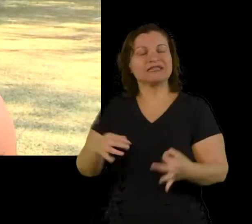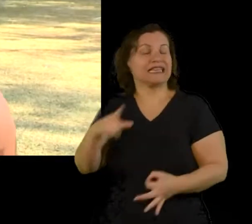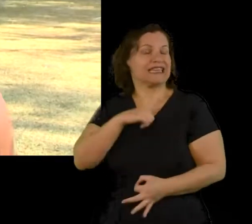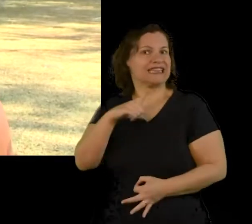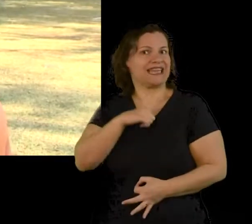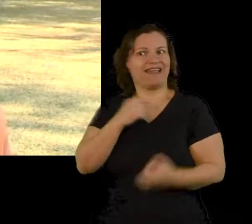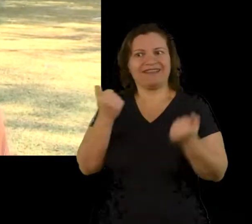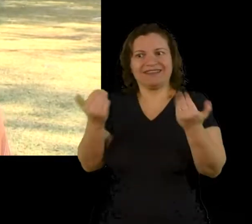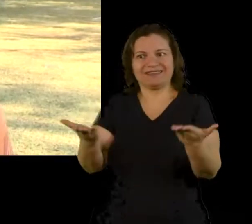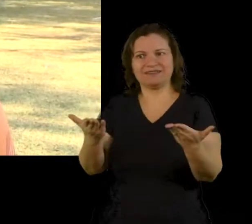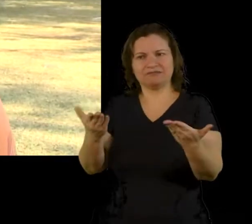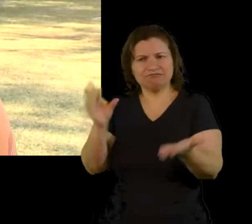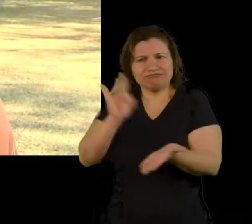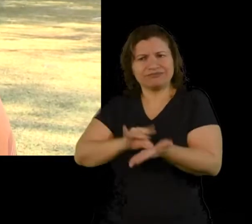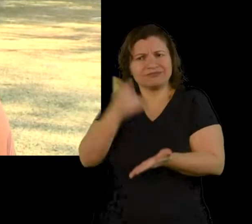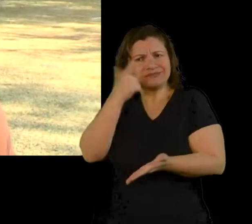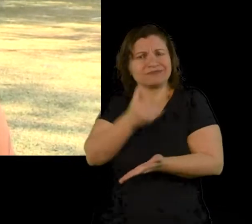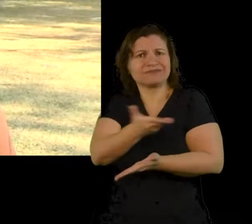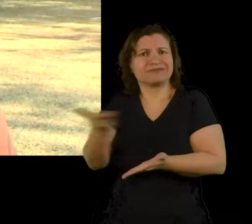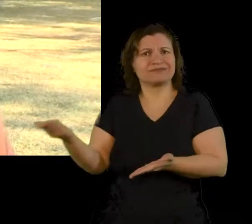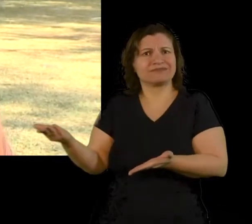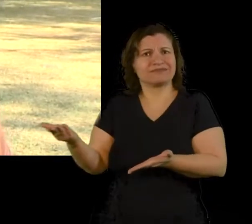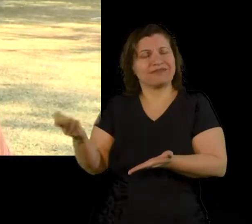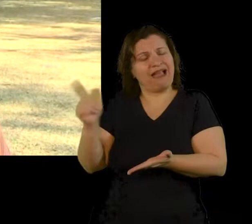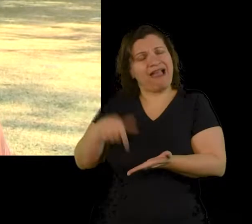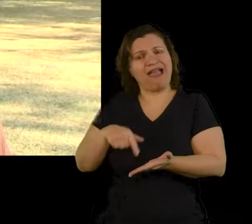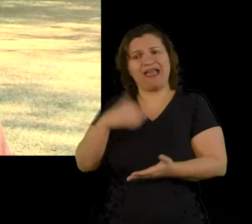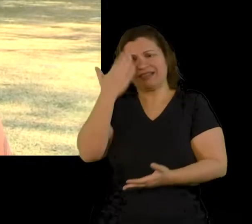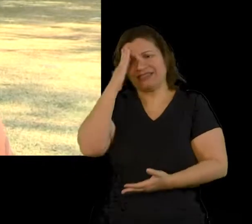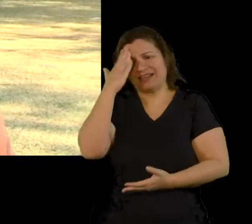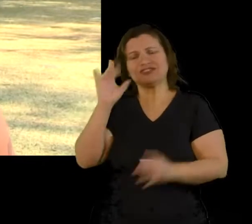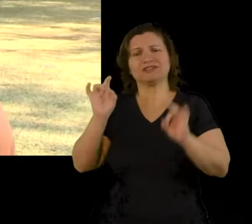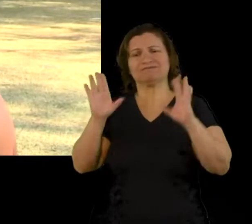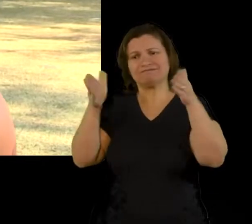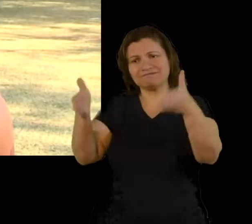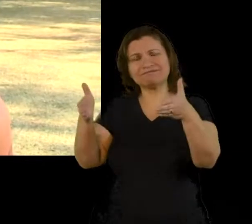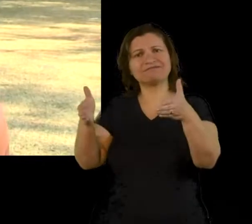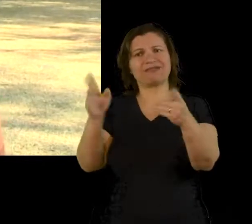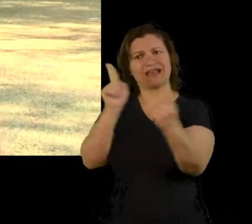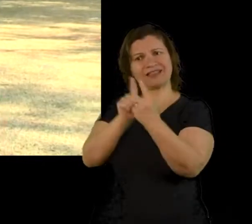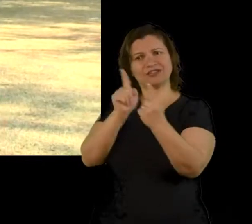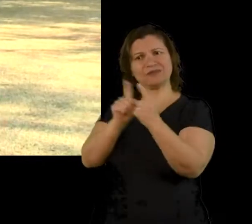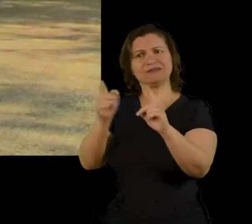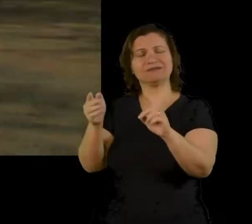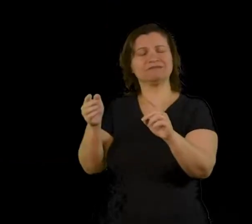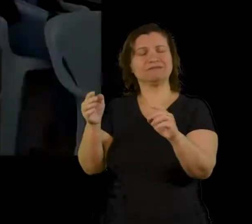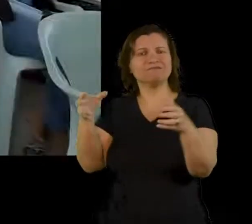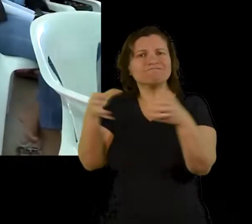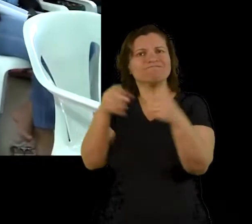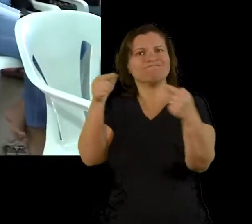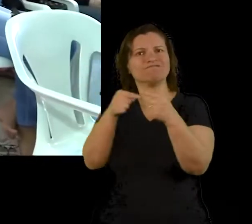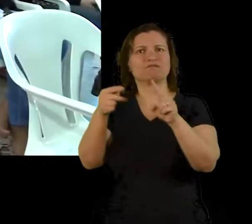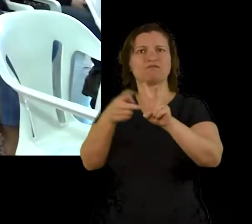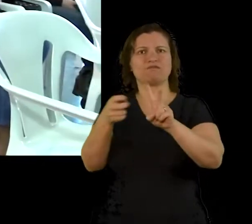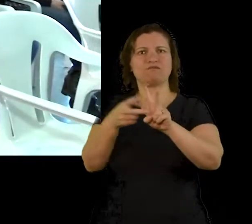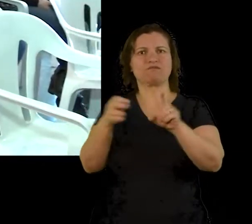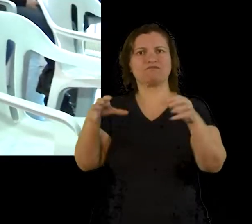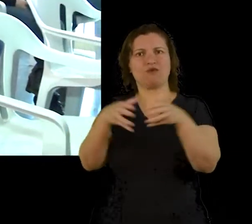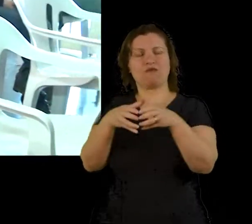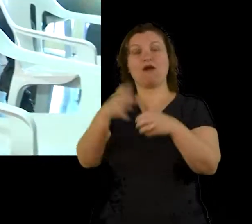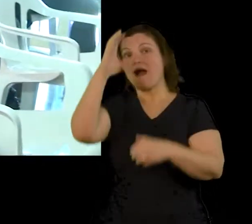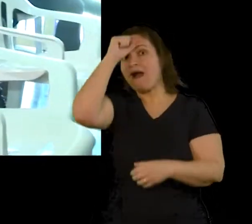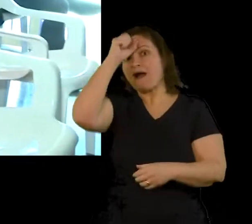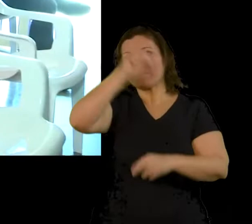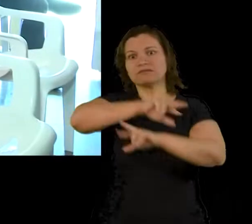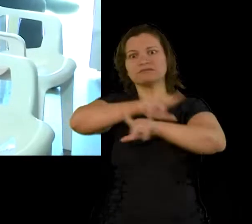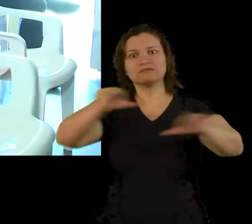tenha alguma efetividade, né? Que seja um atendimento específico para esses povos. A aprendizagem acontece